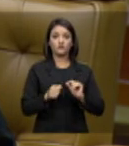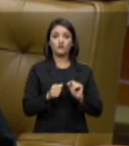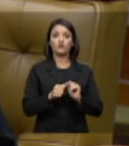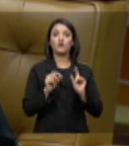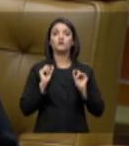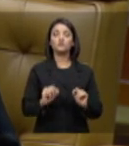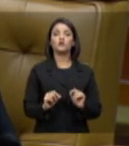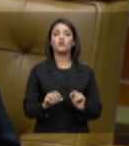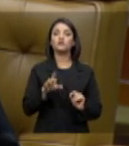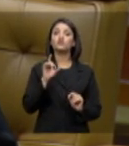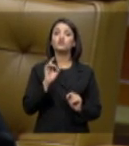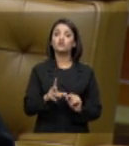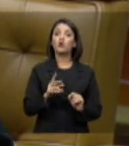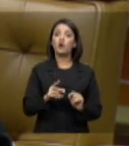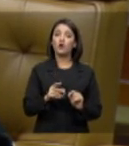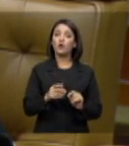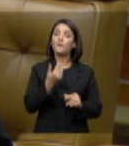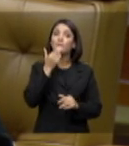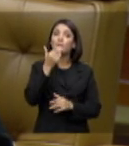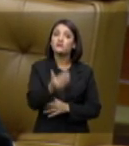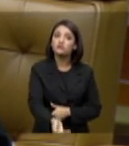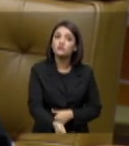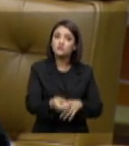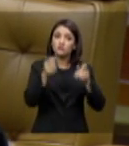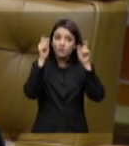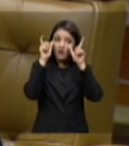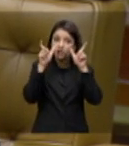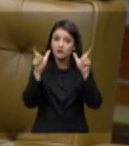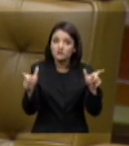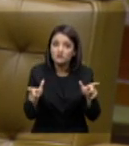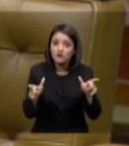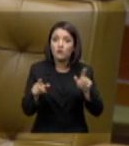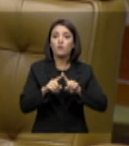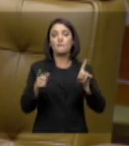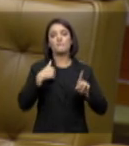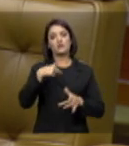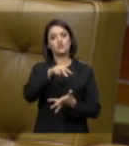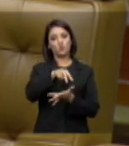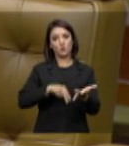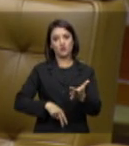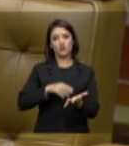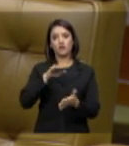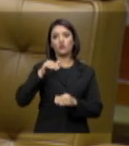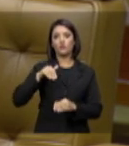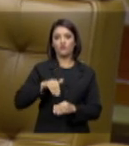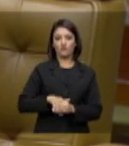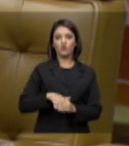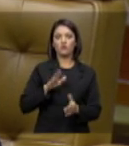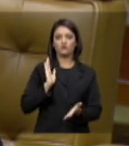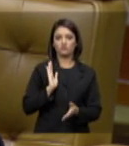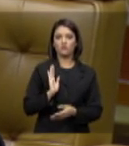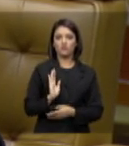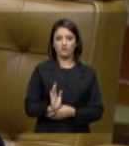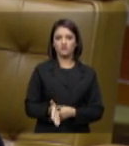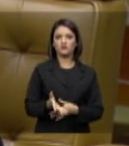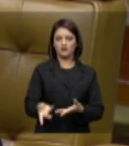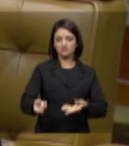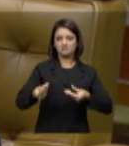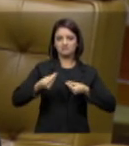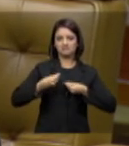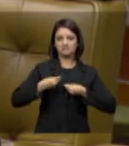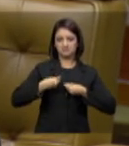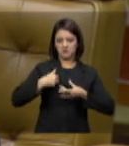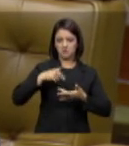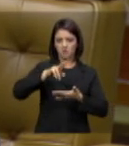exortação uma conclamação mas eu li do voto de sua excelência gentilmente aqui que